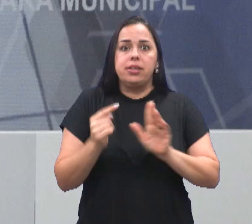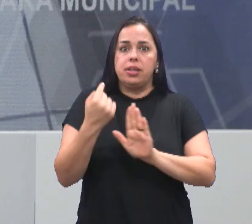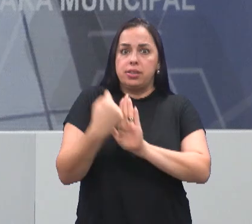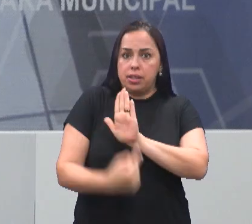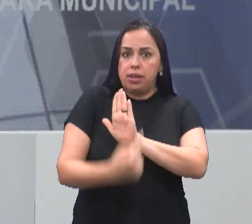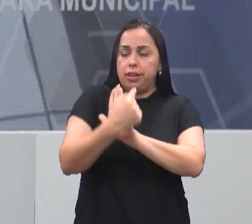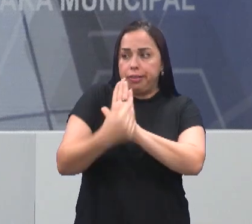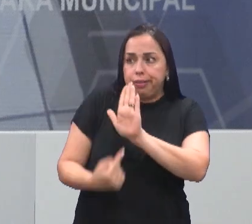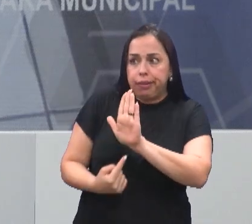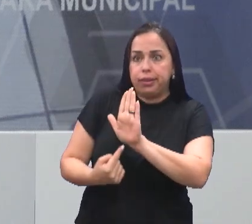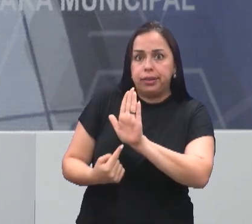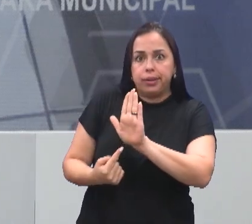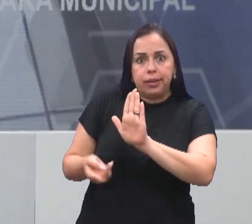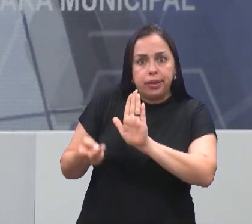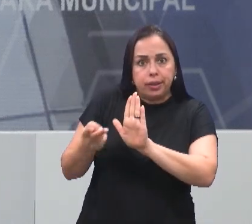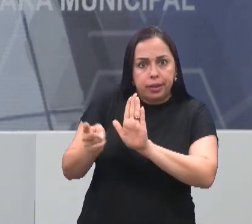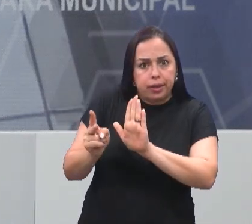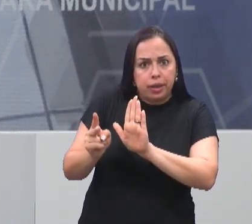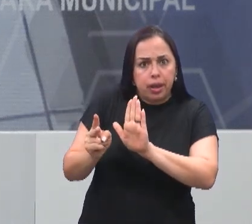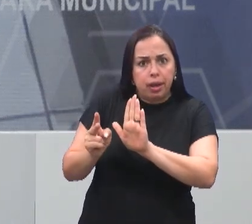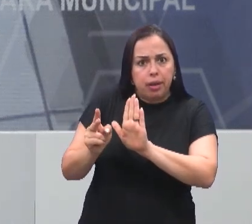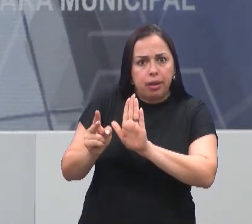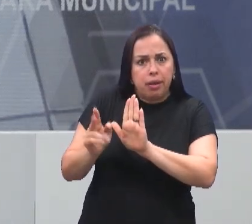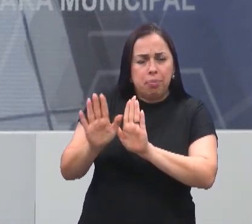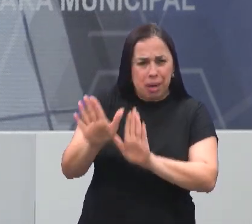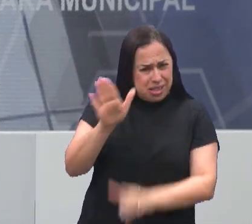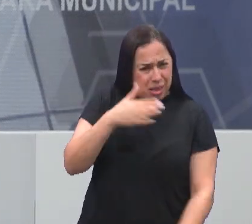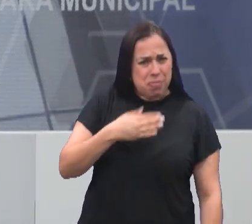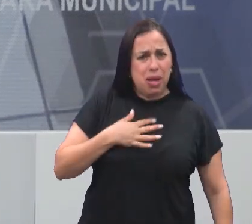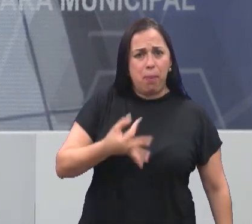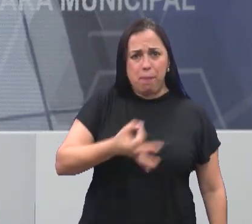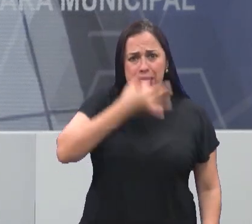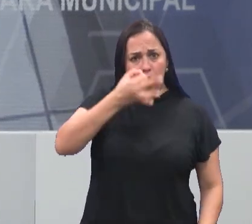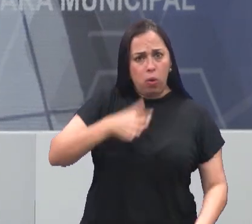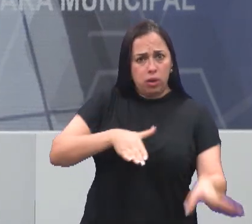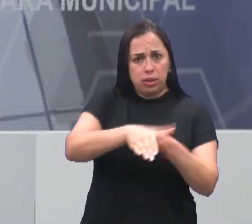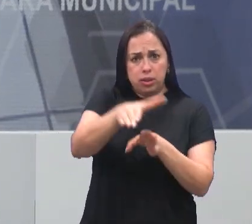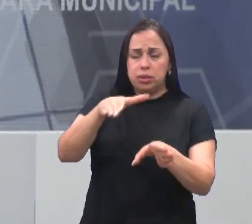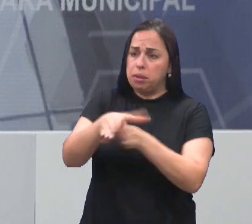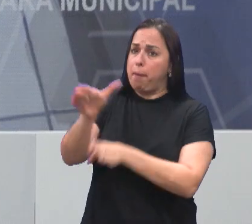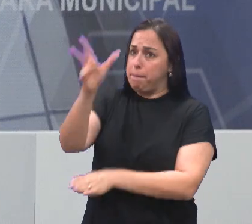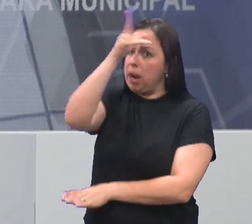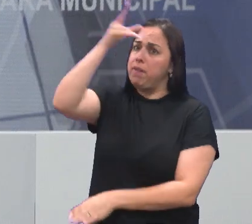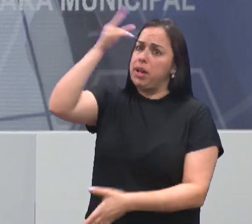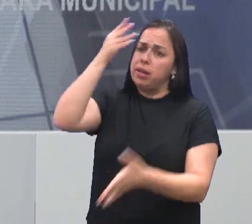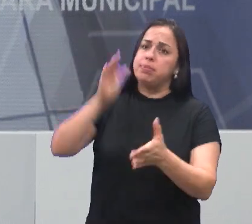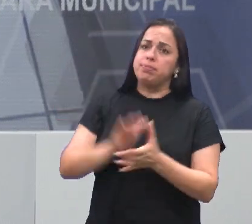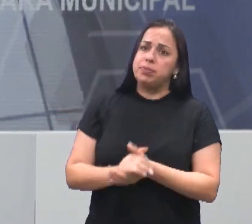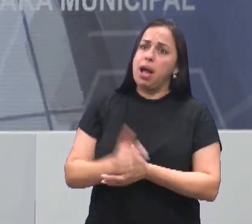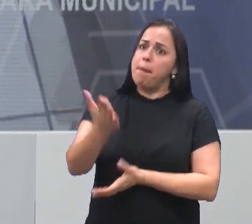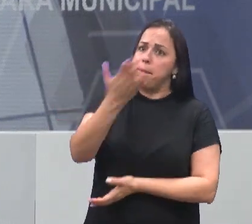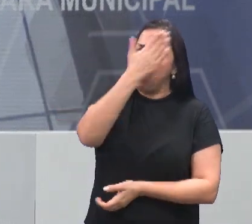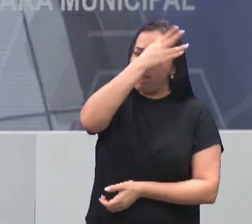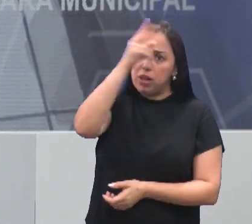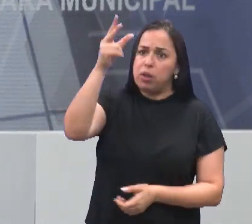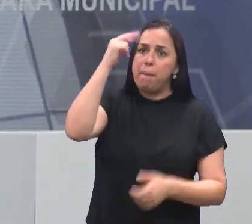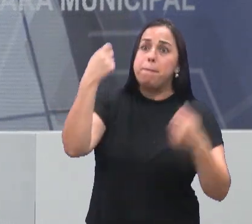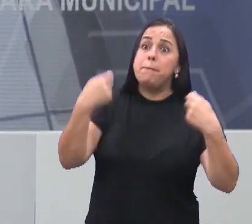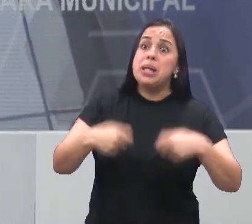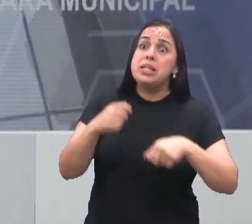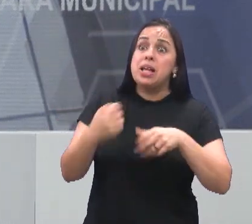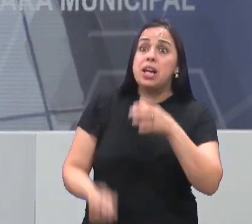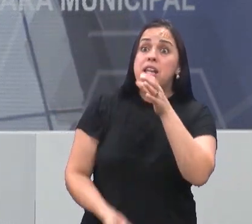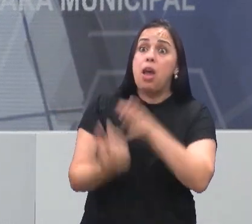continuado, mas que fica a minha sugestão ao prefeito, à prefeitura, nós precisamos criar uma